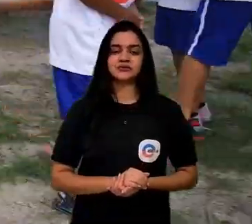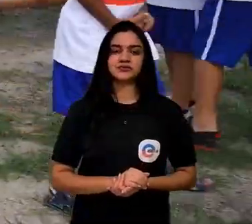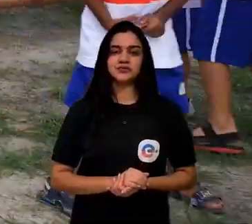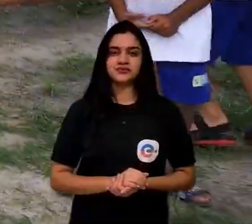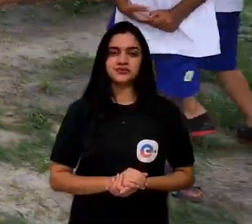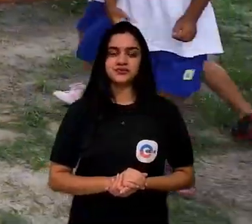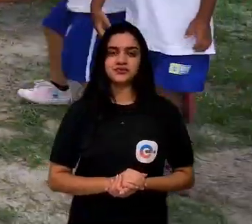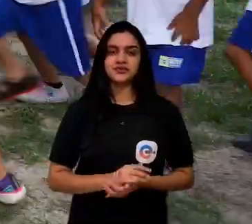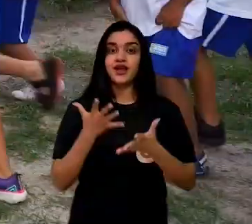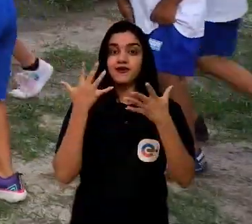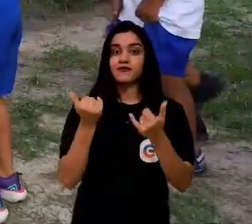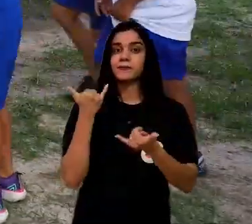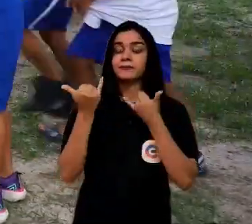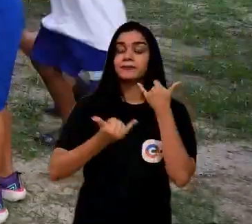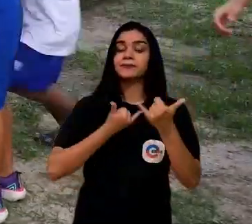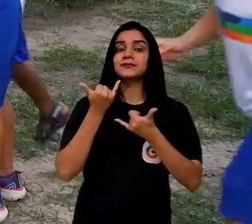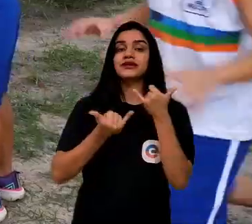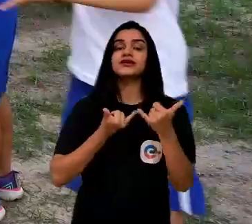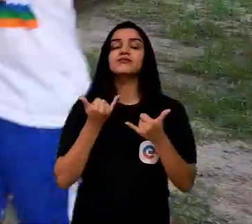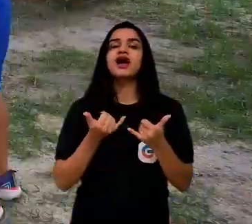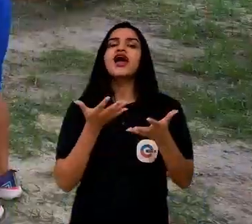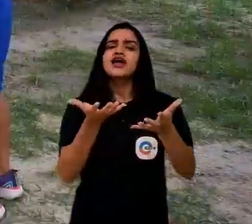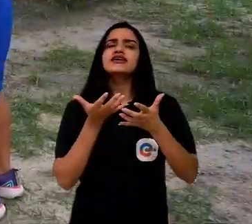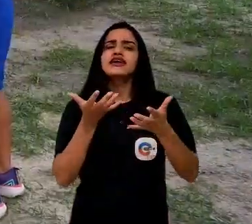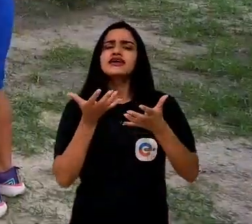Vamos brincar. Quem vai ser o conta? Quem quer...